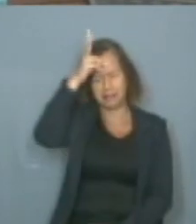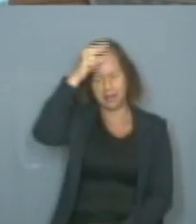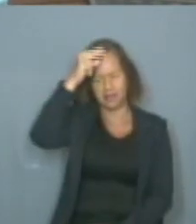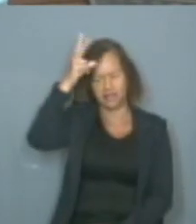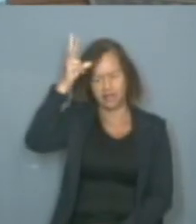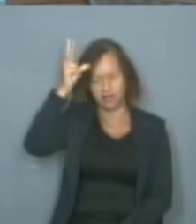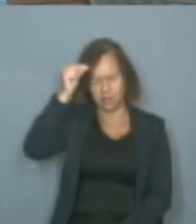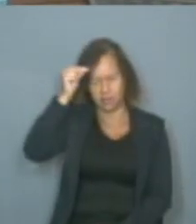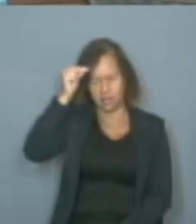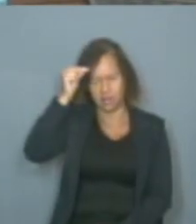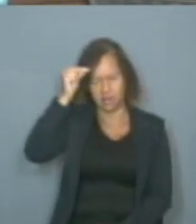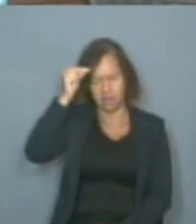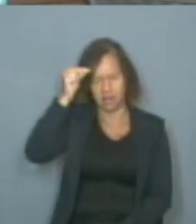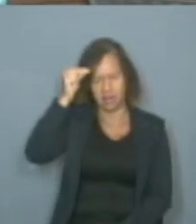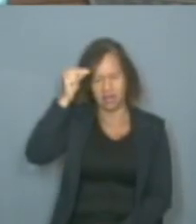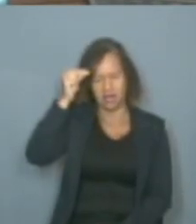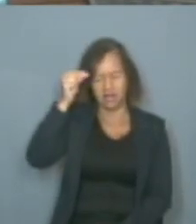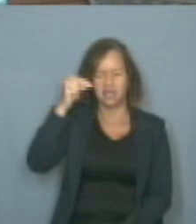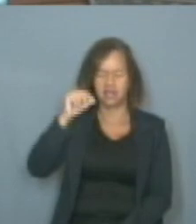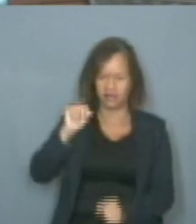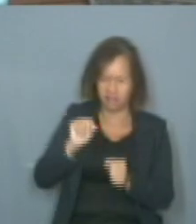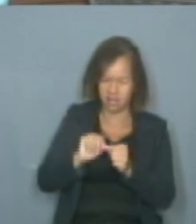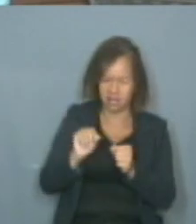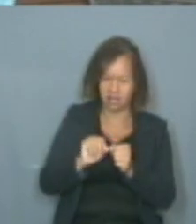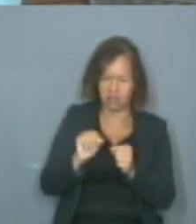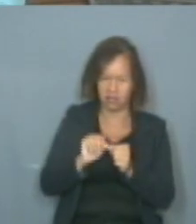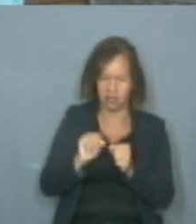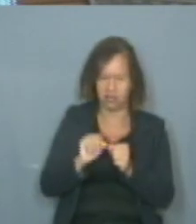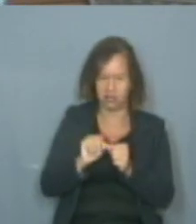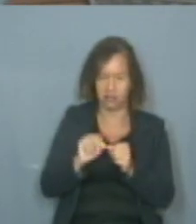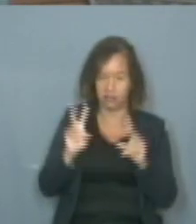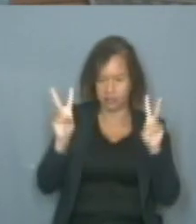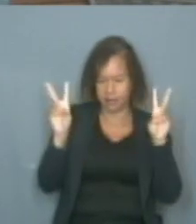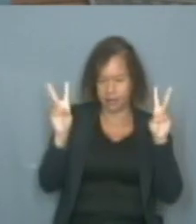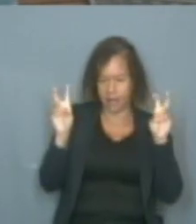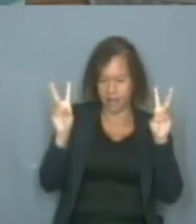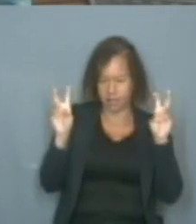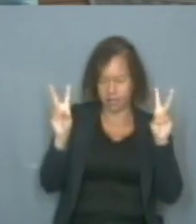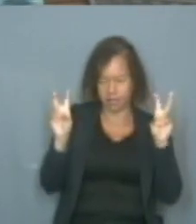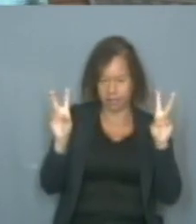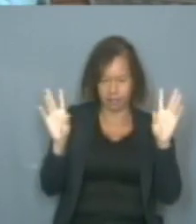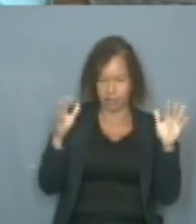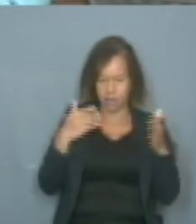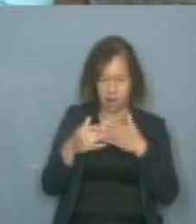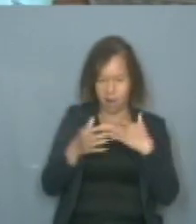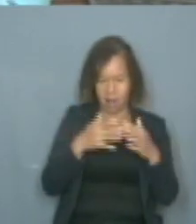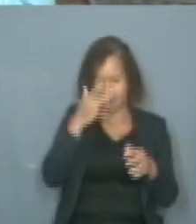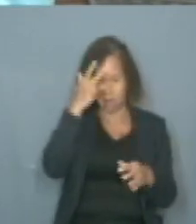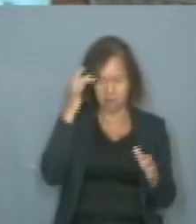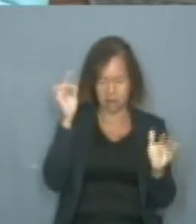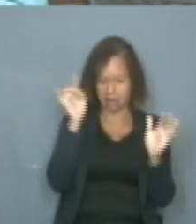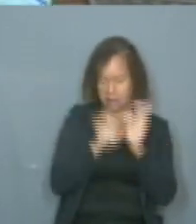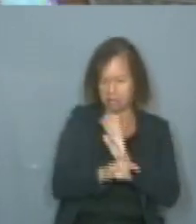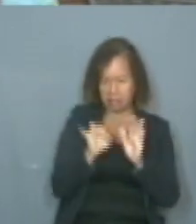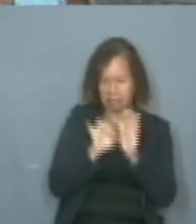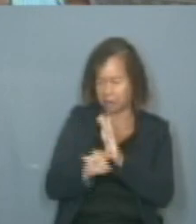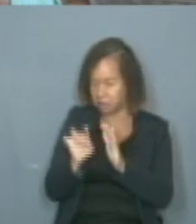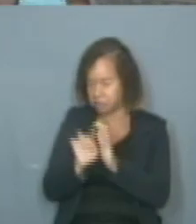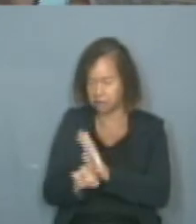prefeitura está praticando, entre aspas, como dizem, qualquer pessoa que questiona alguma coisa